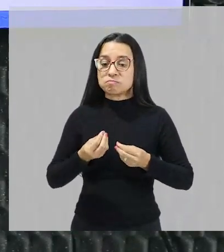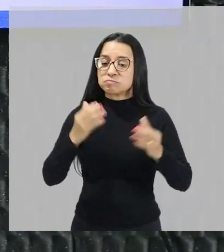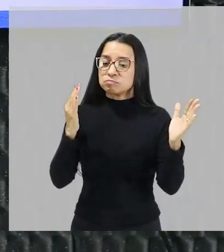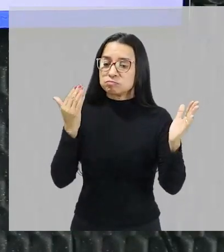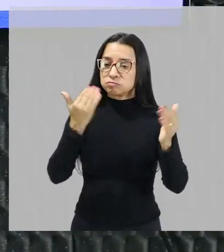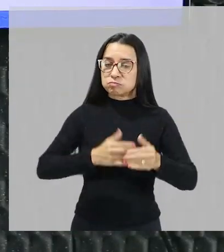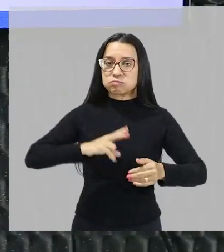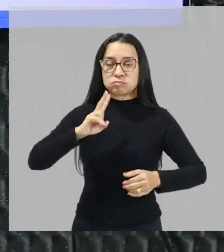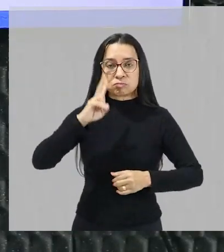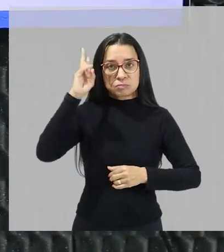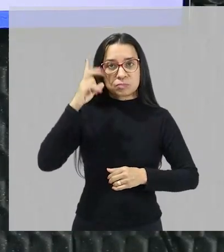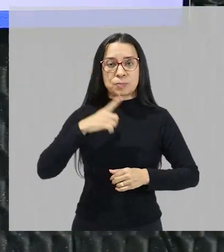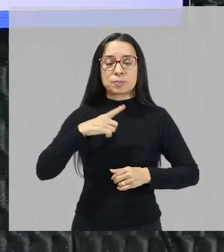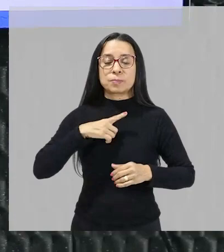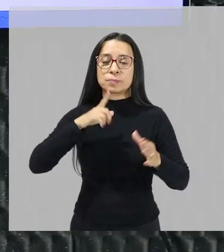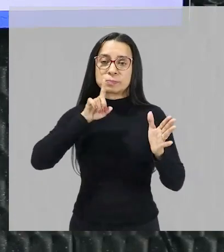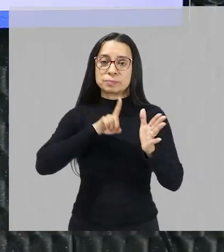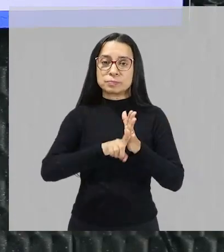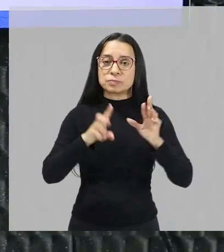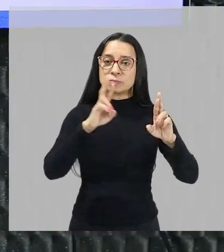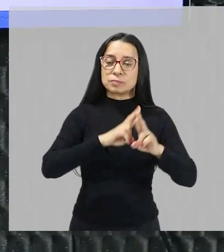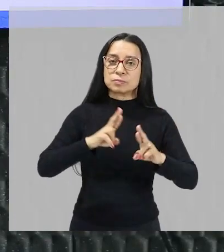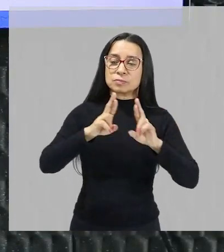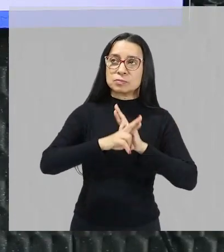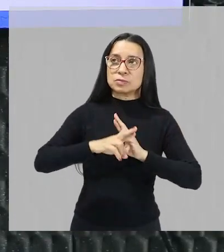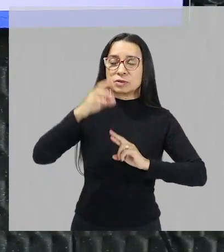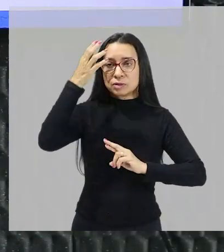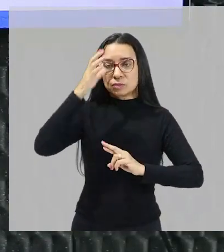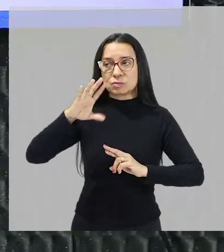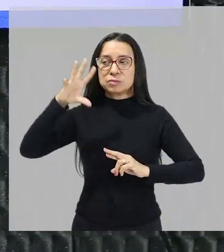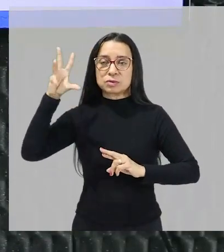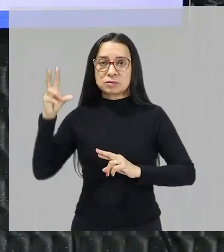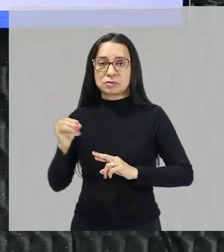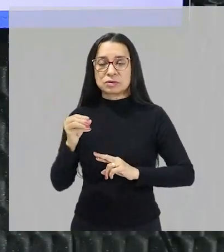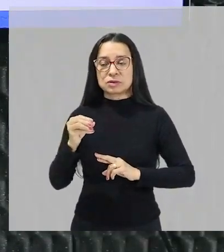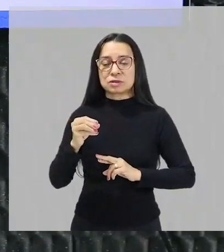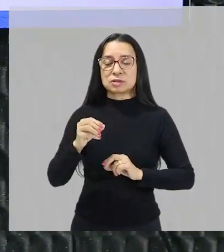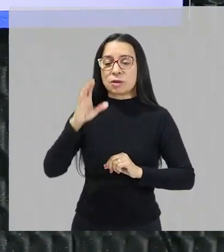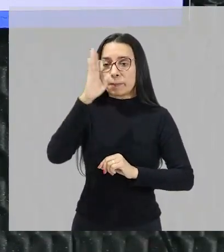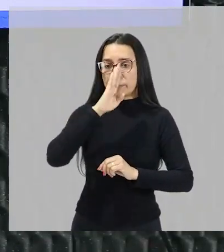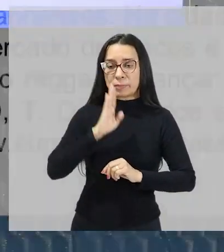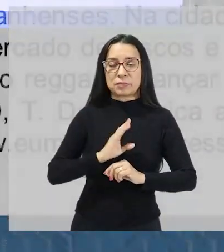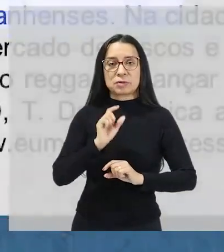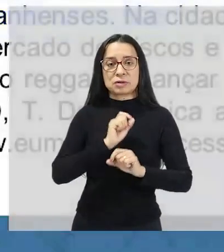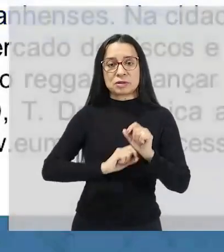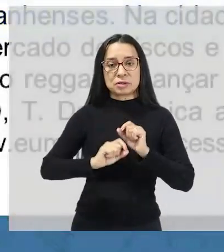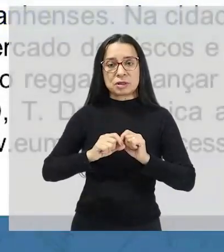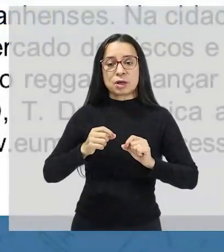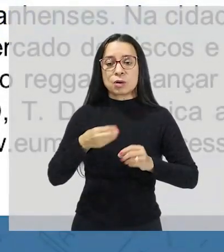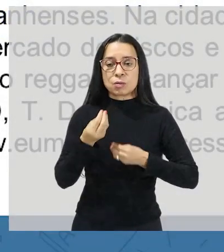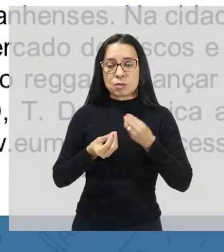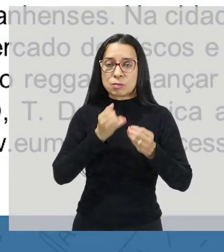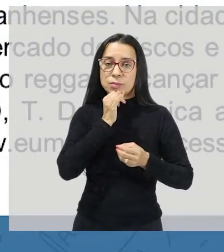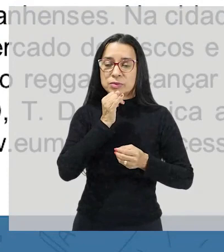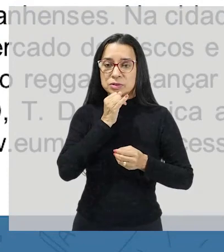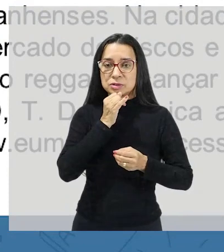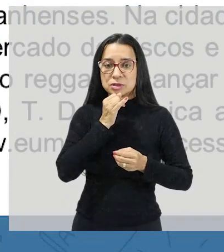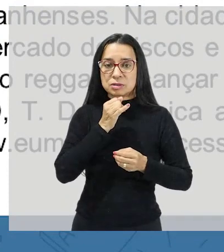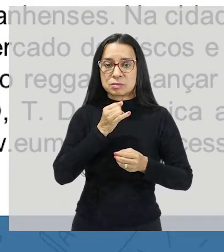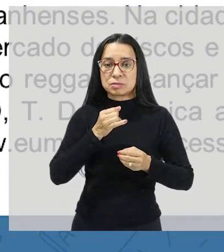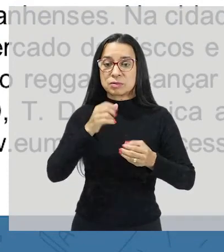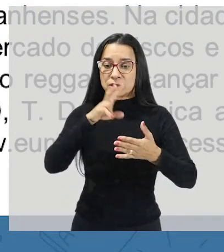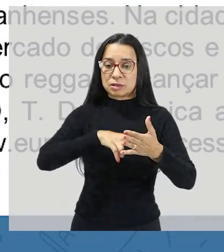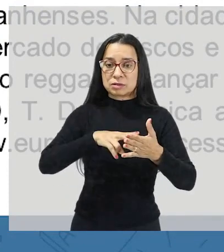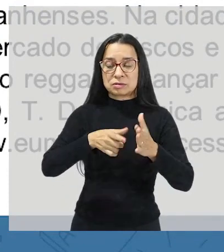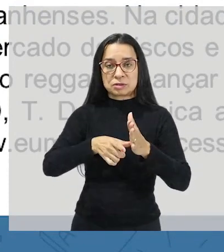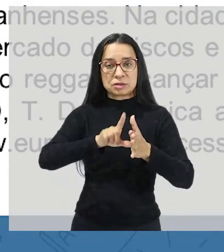vestibular que trazem questões sobre cultura africana, cultura afro-brasileira, como a gente viu ainda agora do tambor de crioula também. Então é um tipo